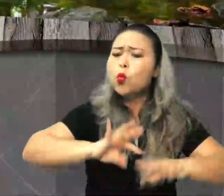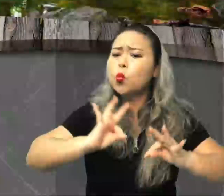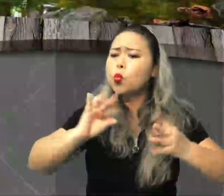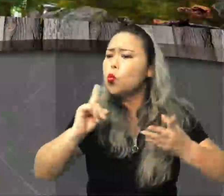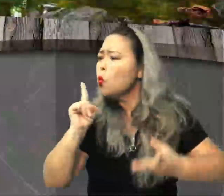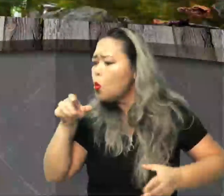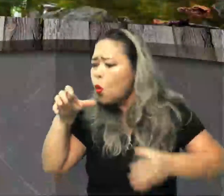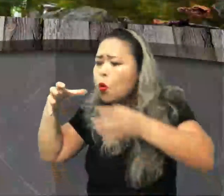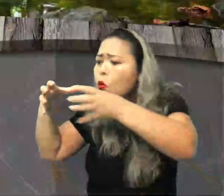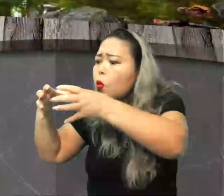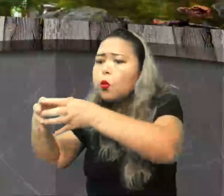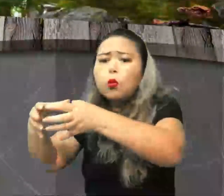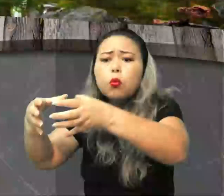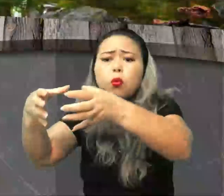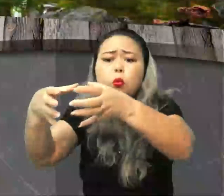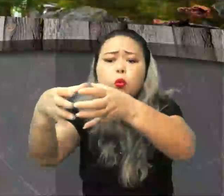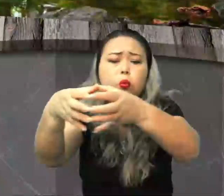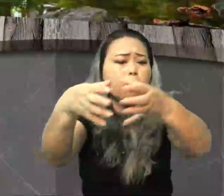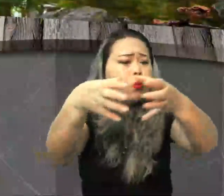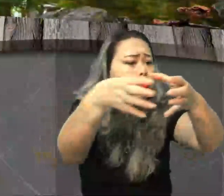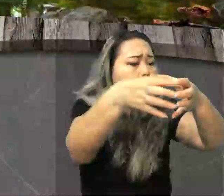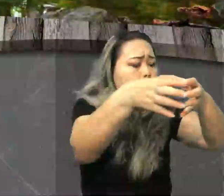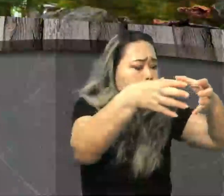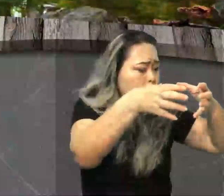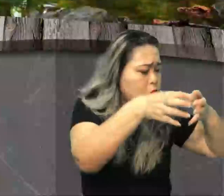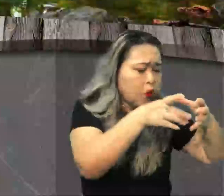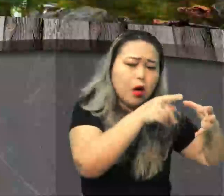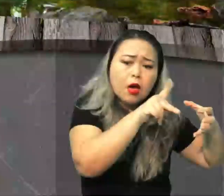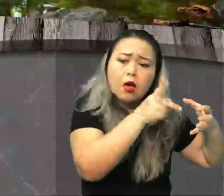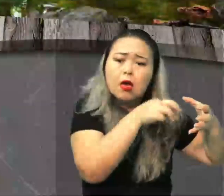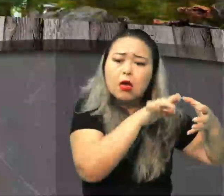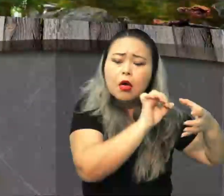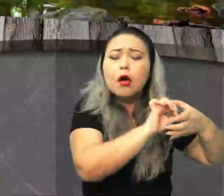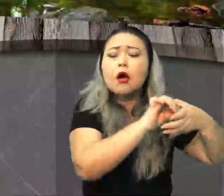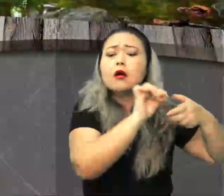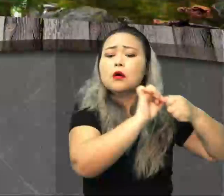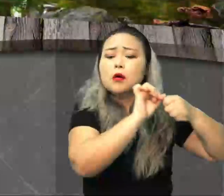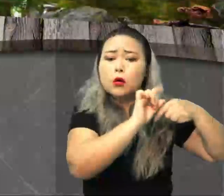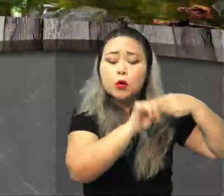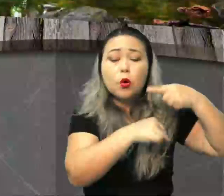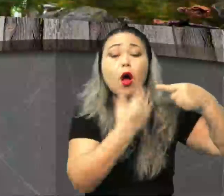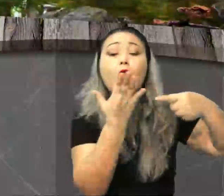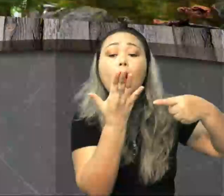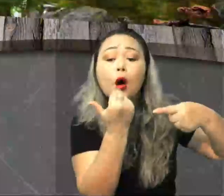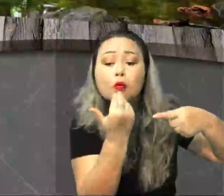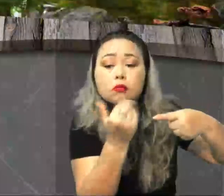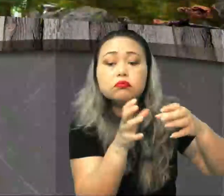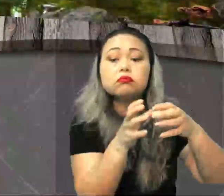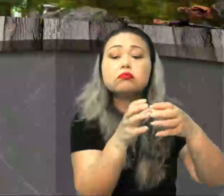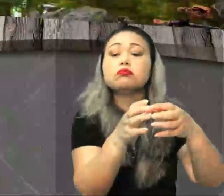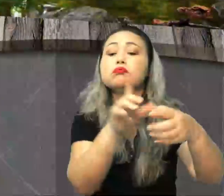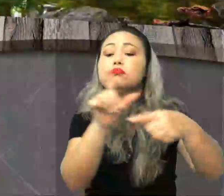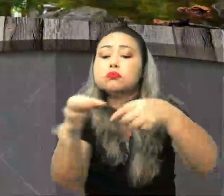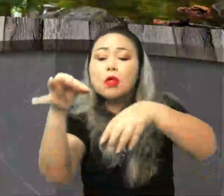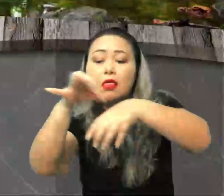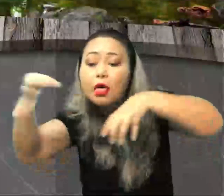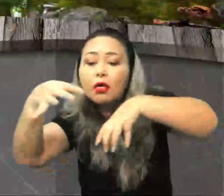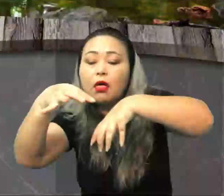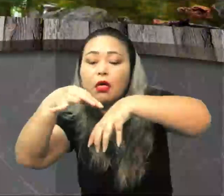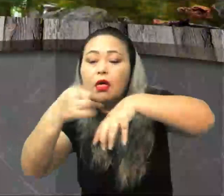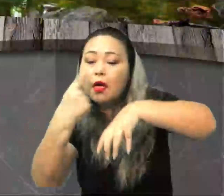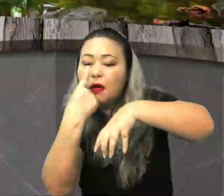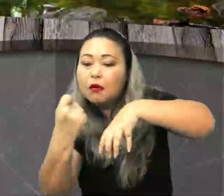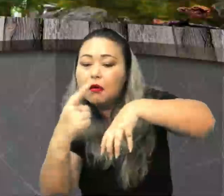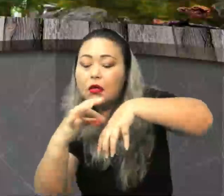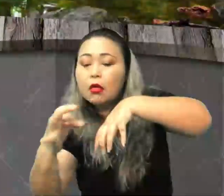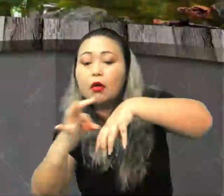todos esses grupos herbívoros, os produtores, os herbívoros, os consumidores, os detritívoros, porque